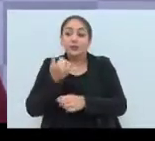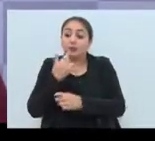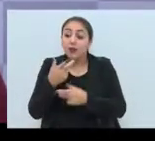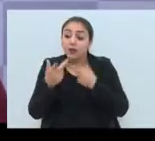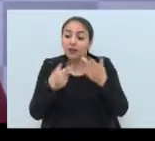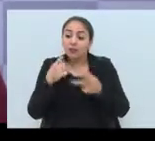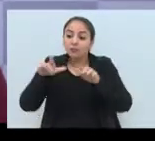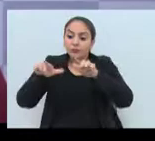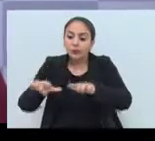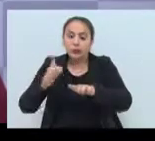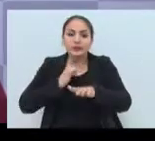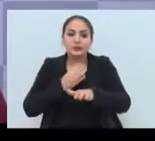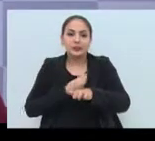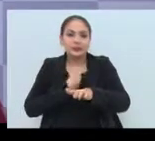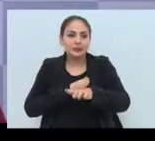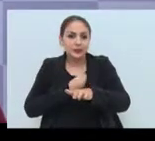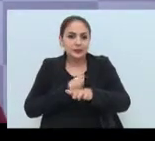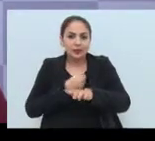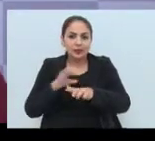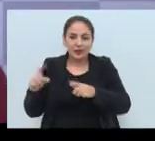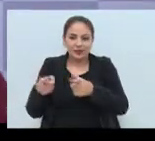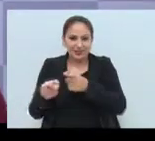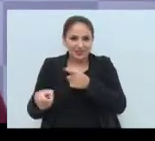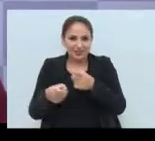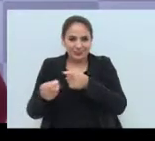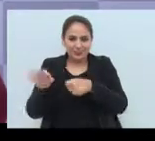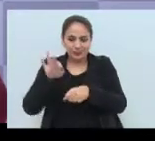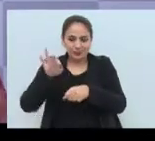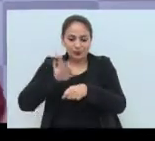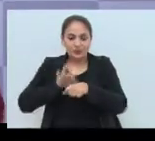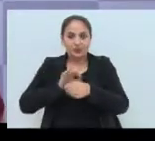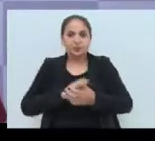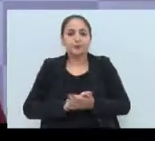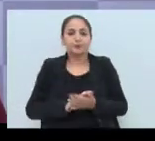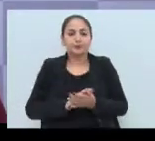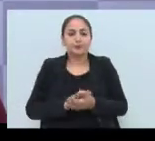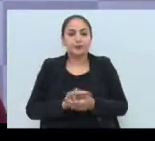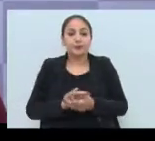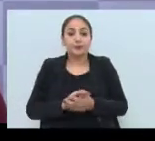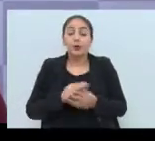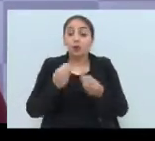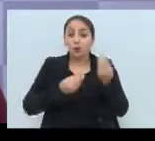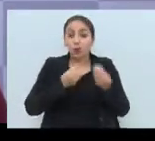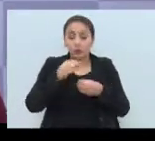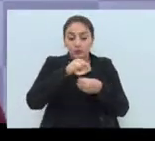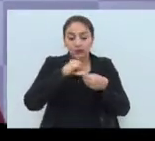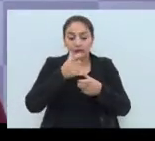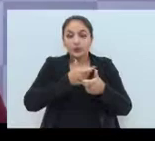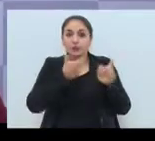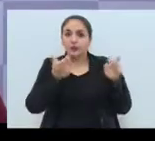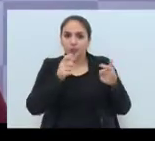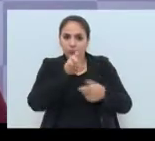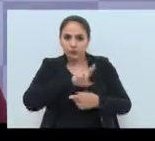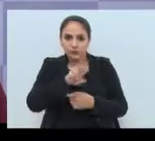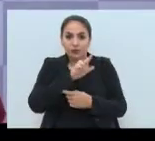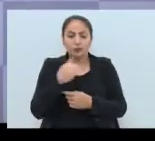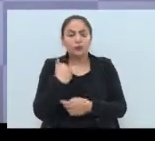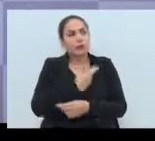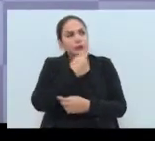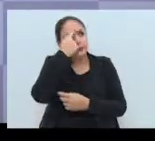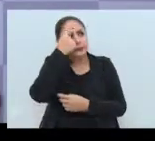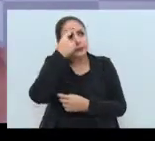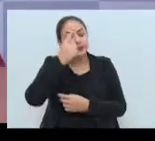tem foco. E como cidades grandes já adotaram essa medida, nós tivemos a ideia de